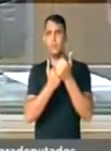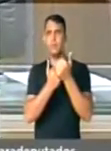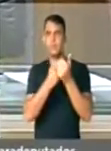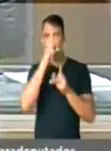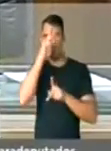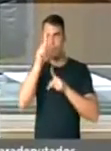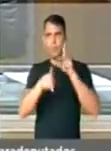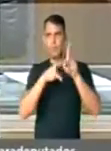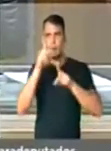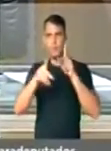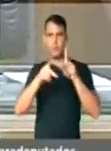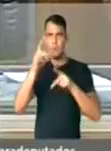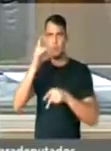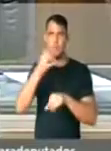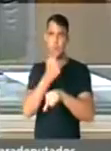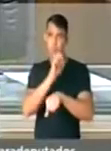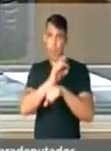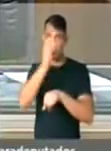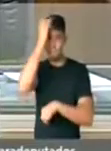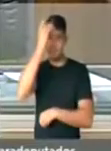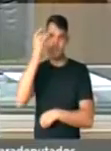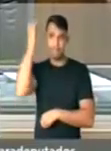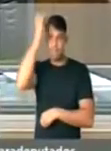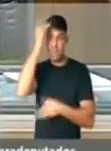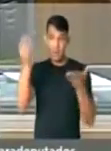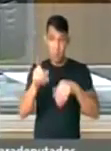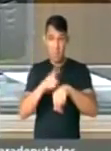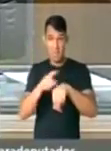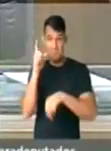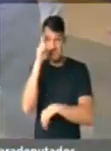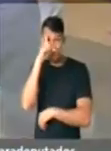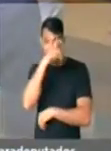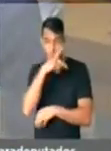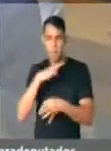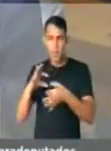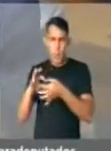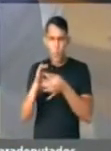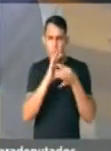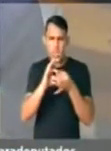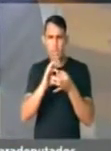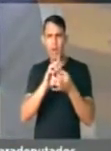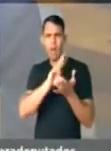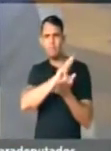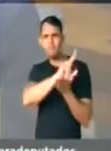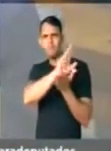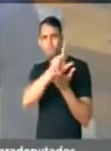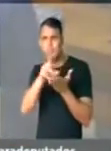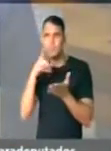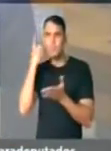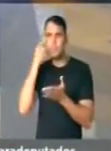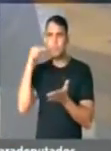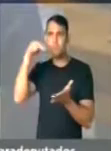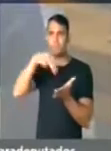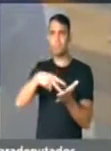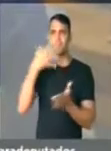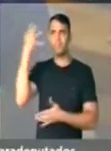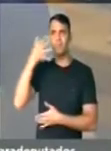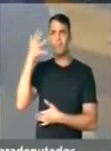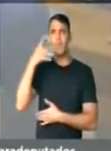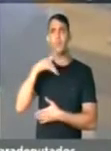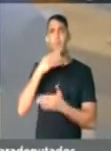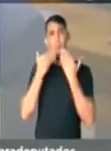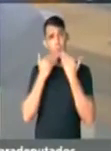com o povo do Espírito Santo nesse momento difícil e me juntar a tantos quantos aqui nessa tribuna